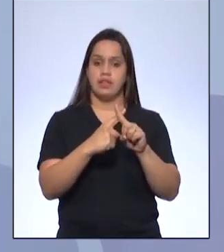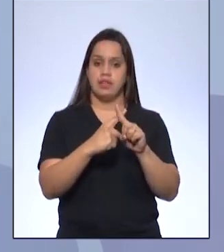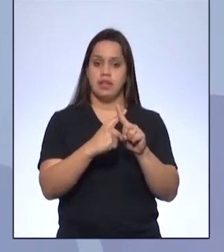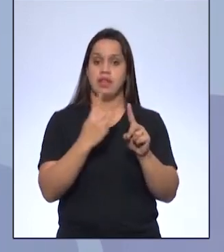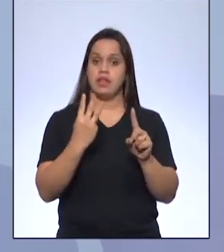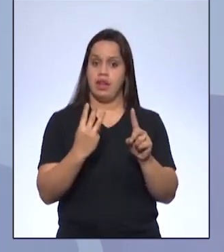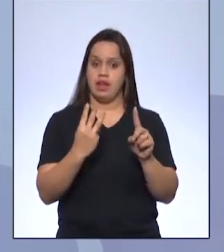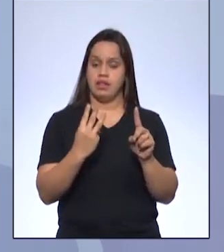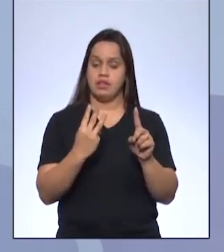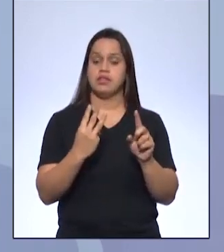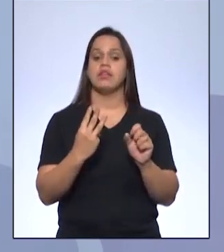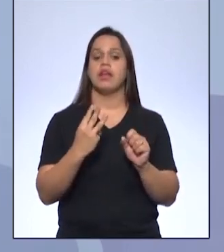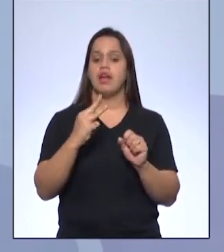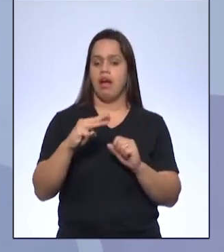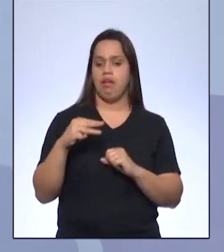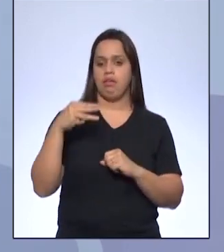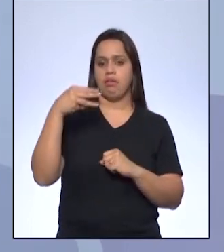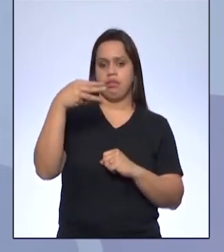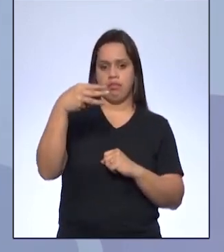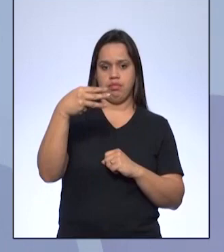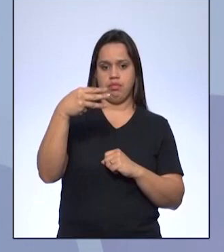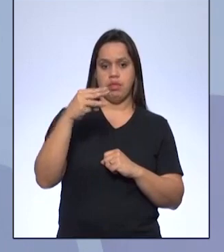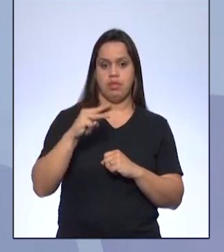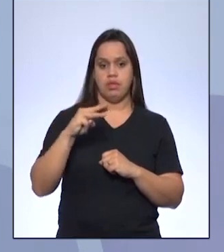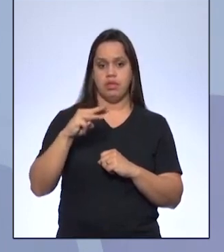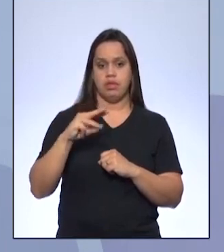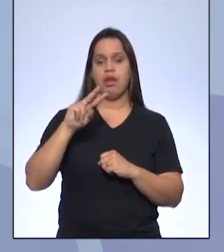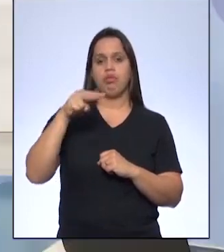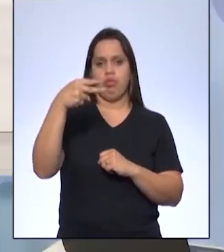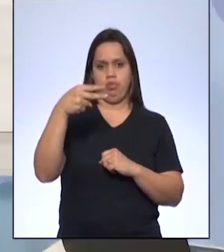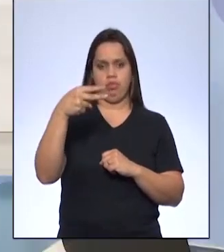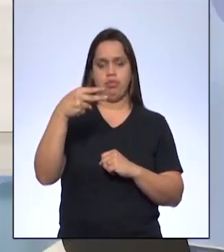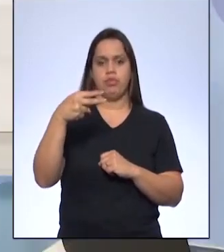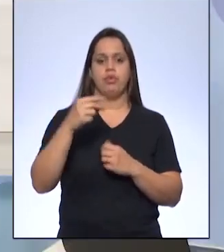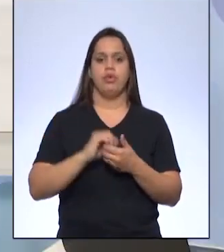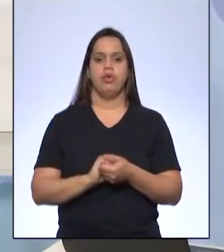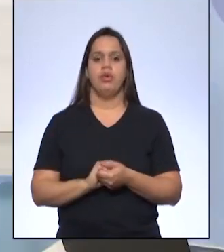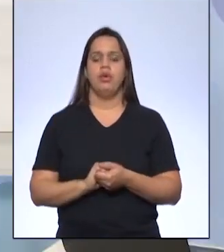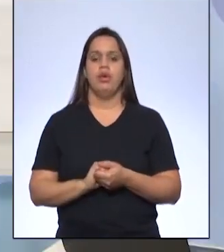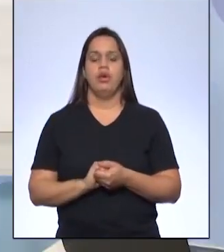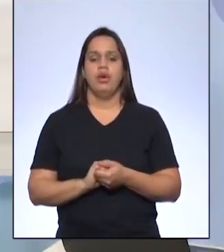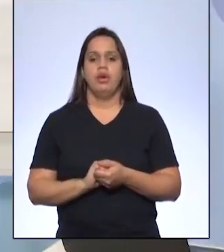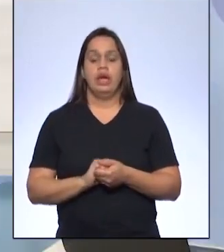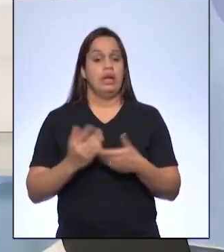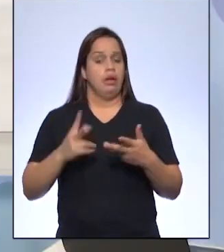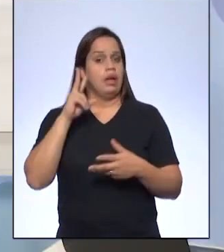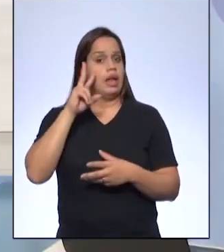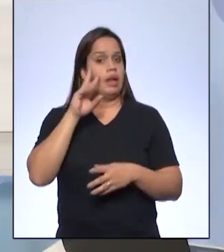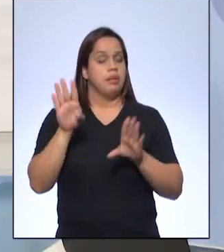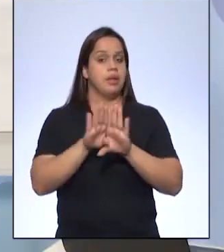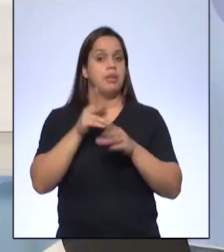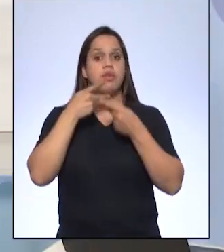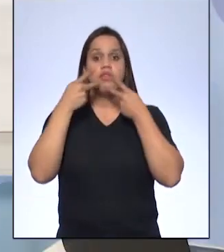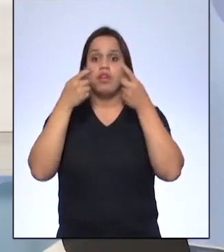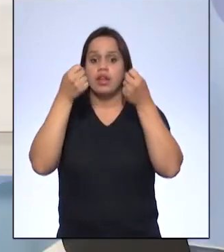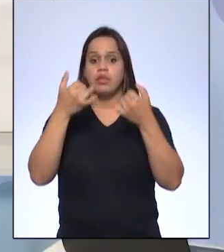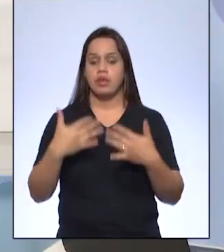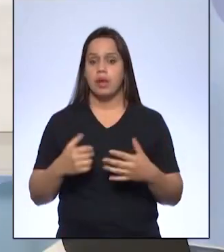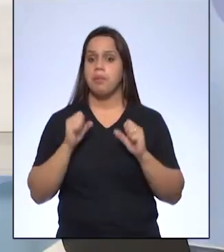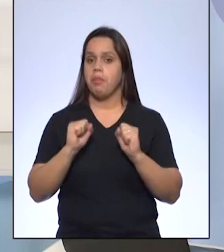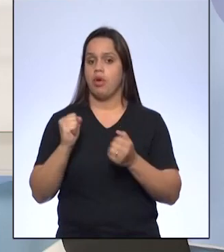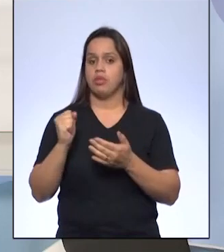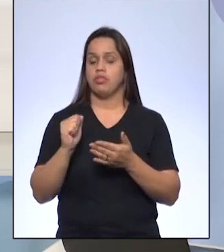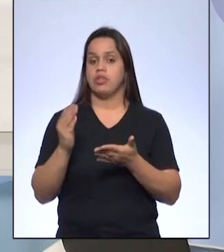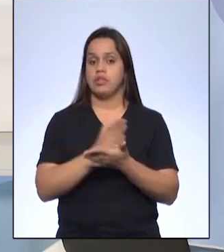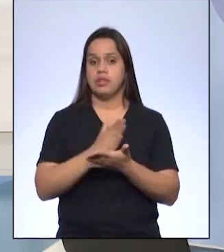vezes 3 ao quadrado. Lembra que também eu falei que a gente pode separar aqui,